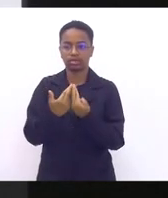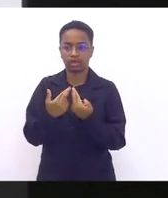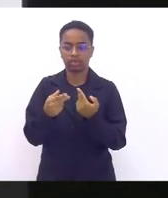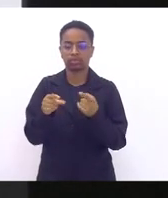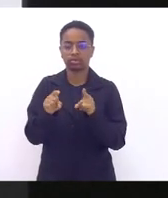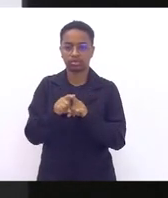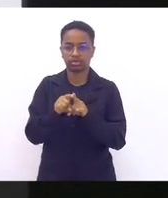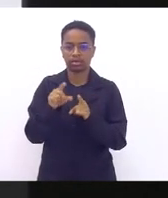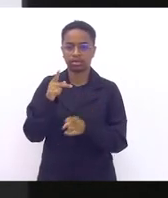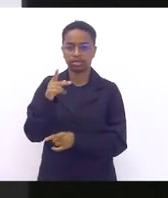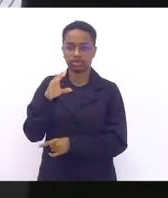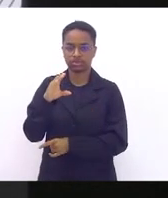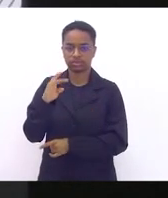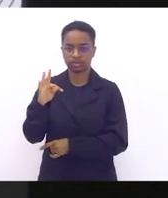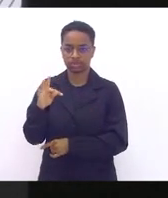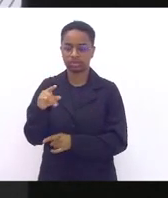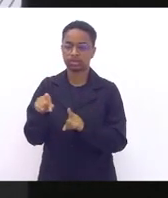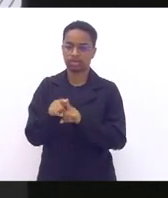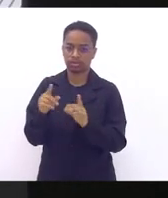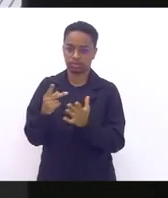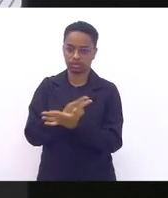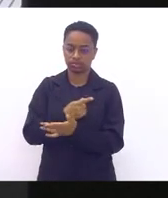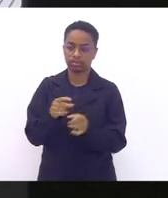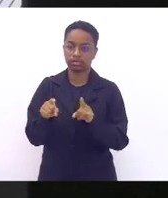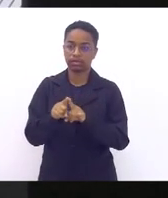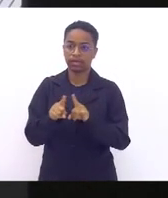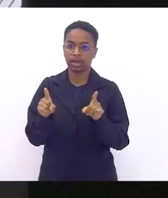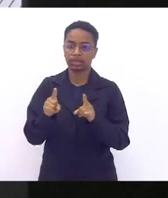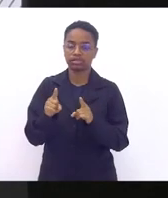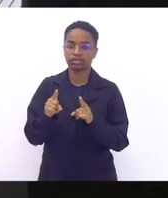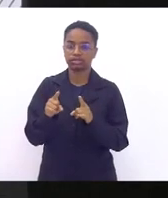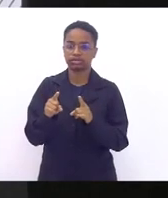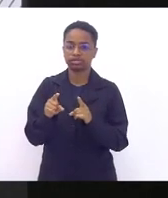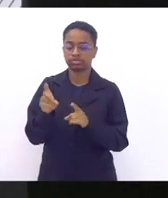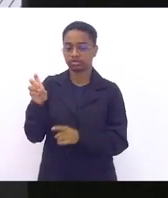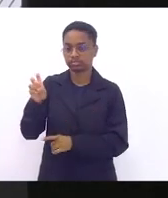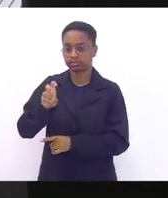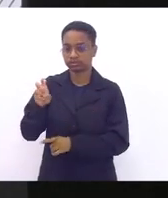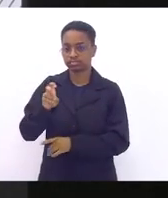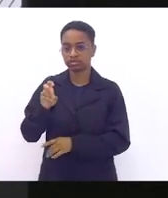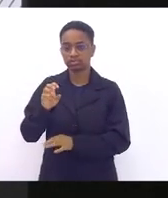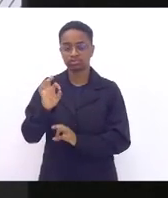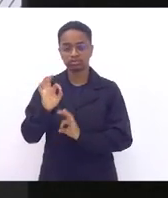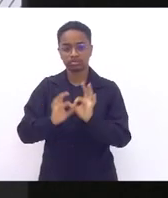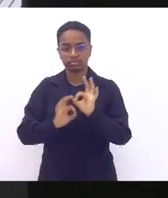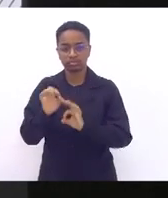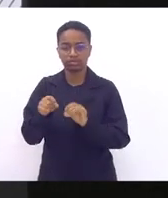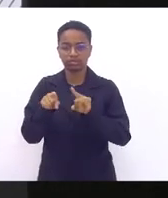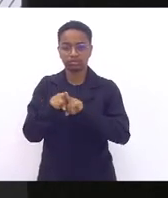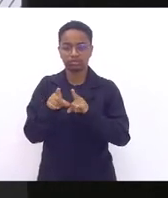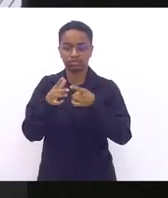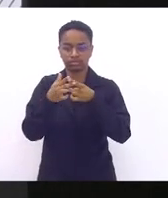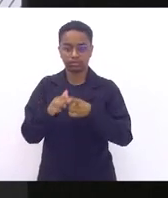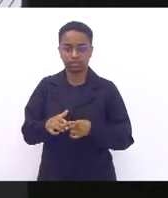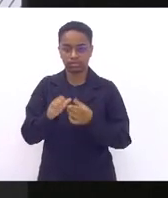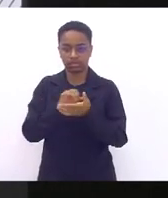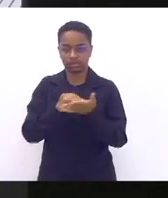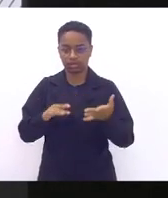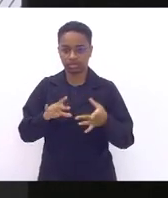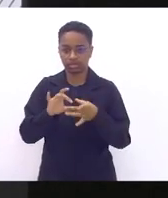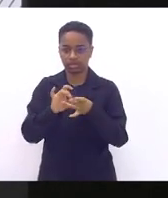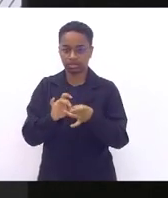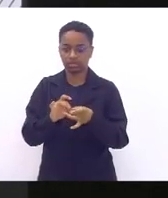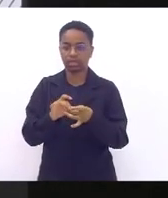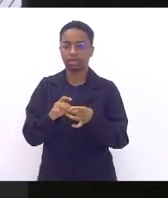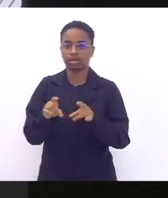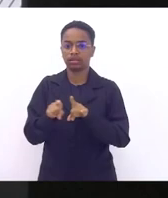também foram realizadas, né? E no eixo 5, a construção e aperfeiçoamento de atividades integradas com comorbidades